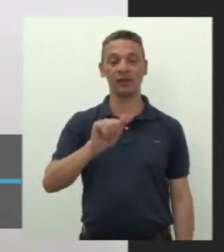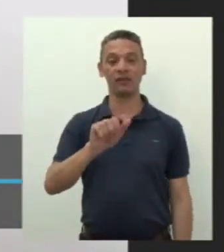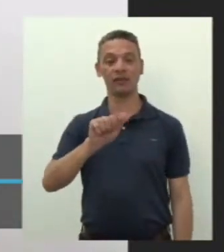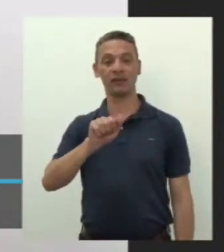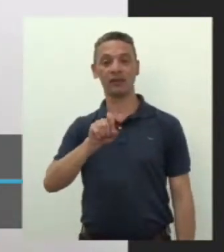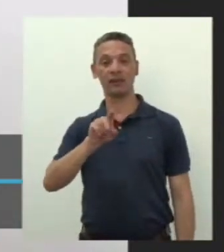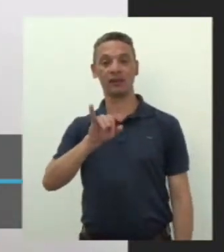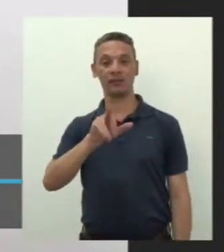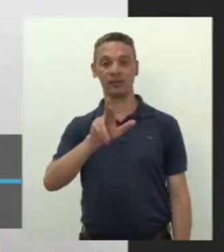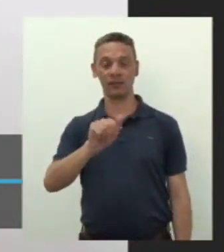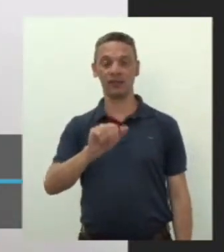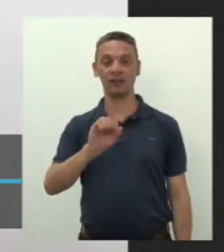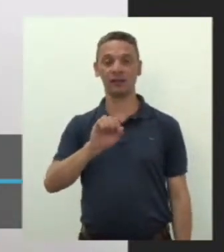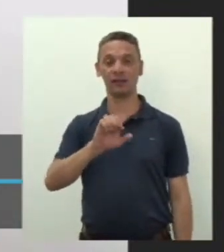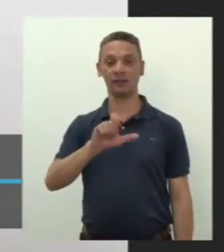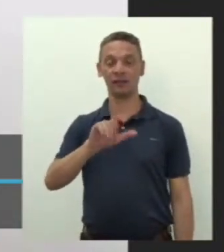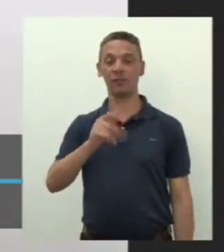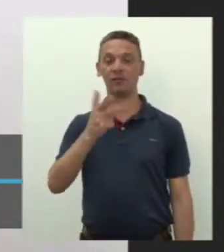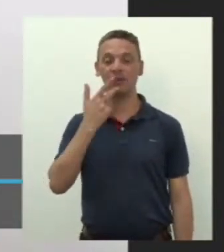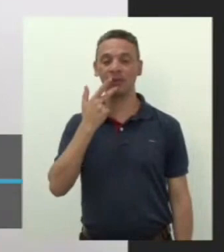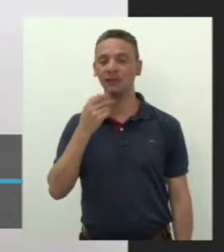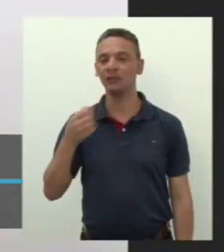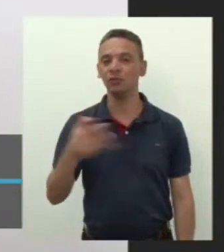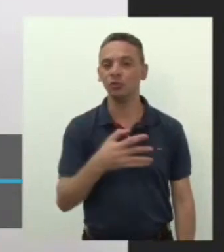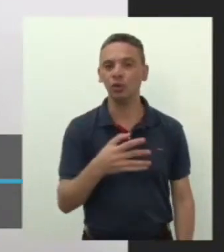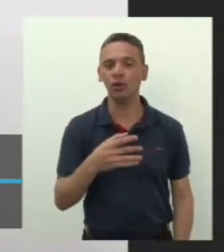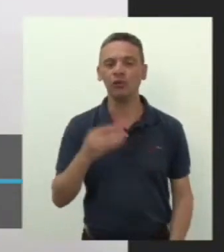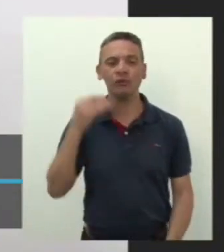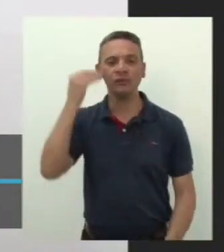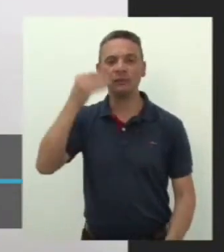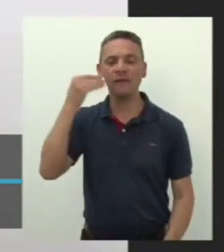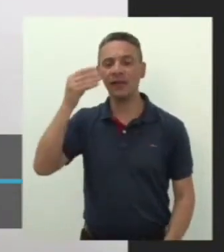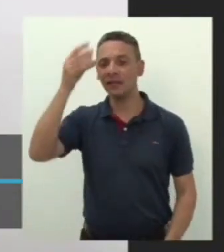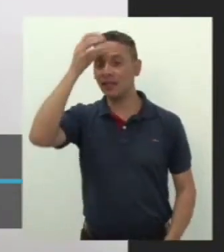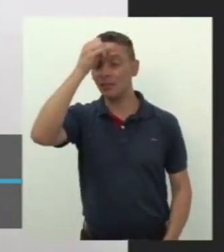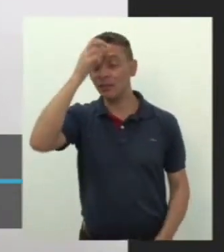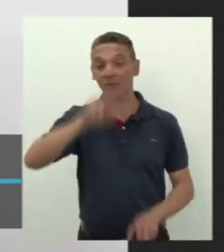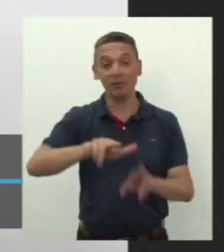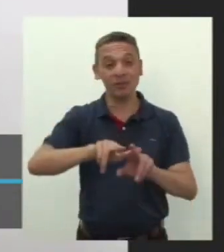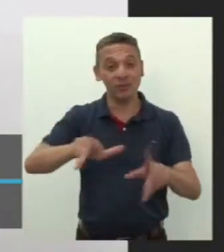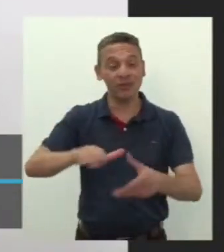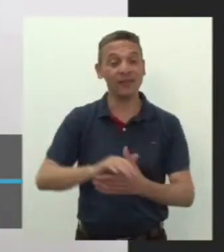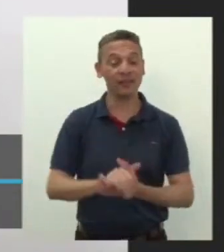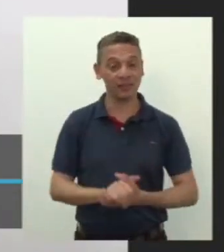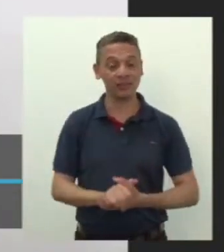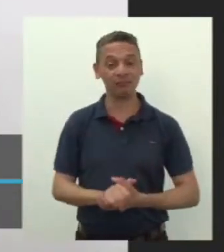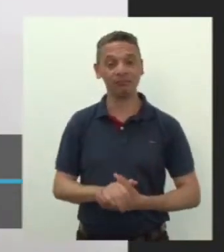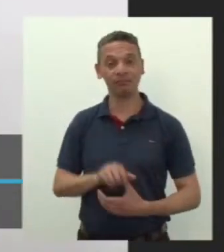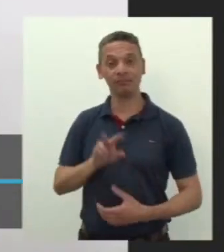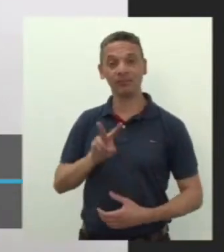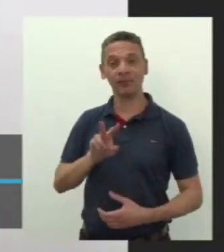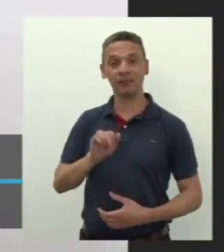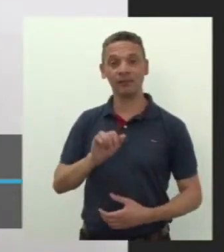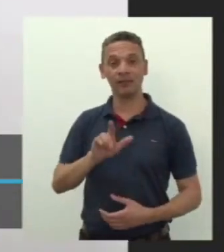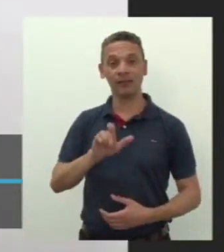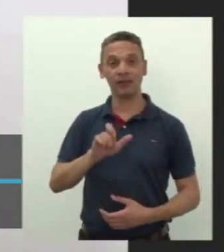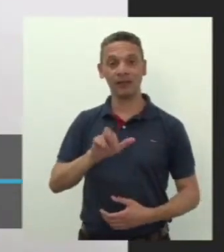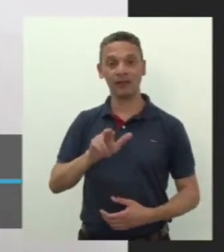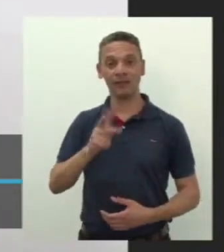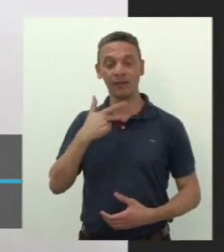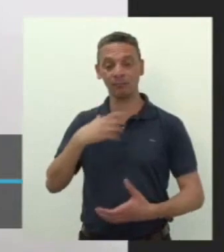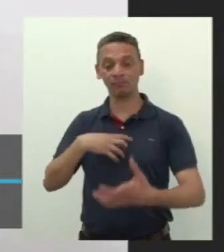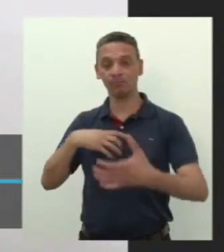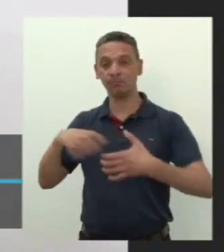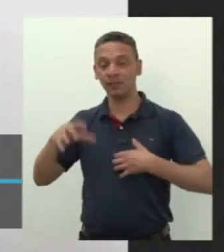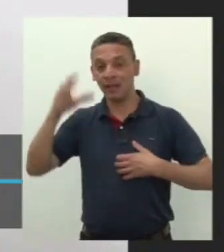falam do novo aprendizado, das experiências novas. Valéria menciona que aprendeu muito com o